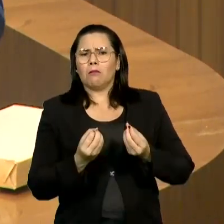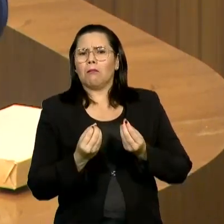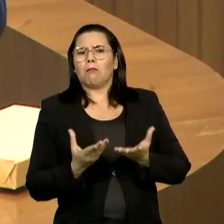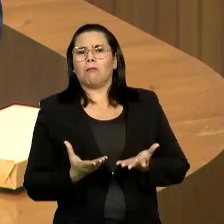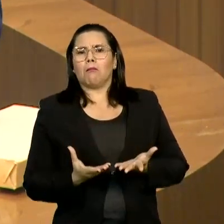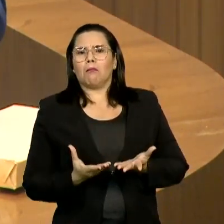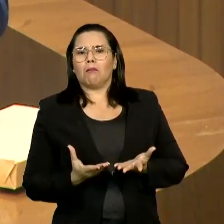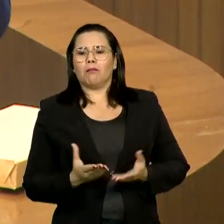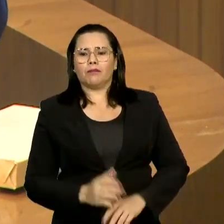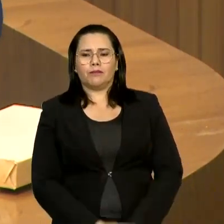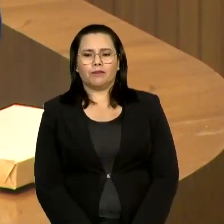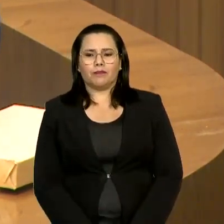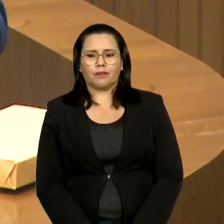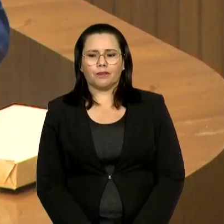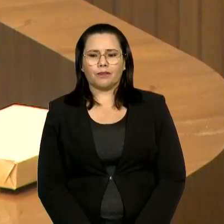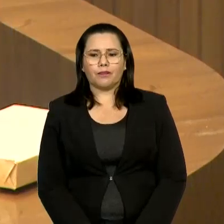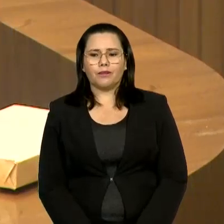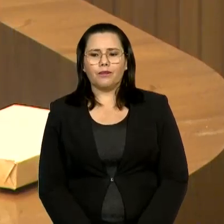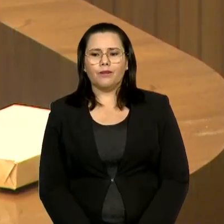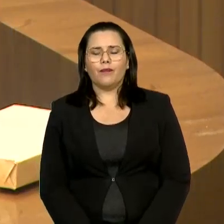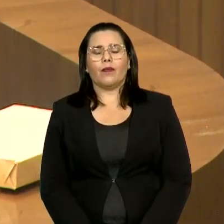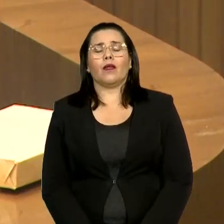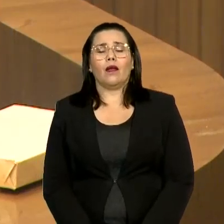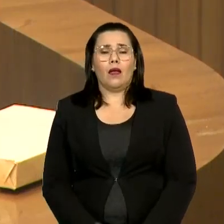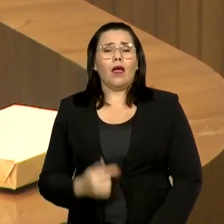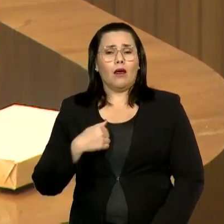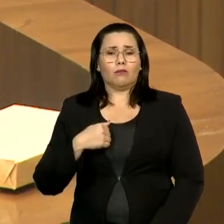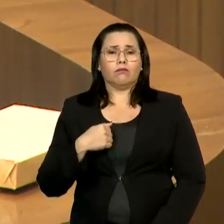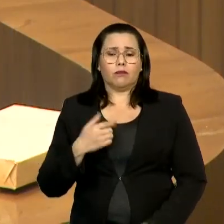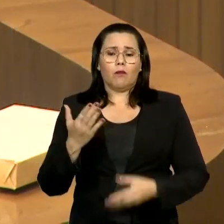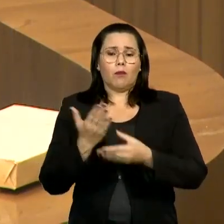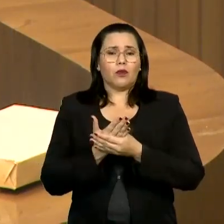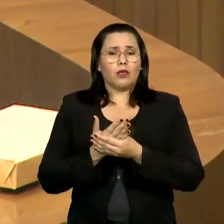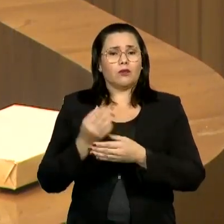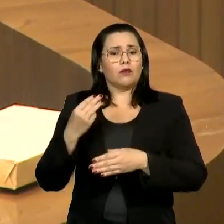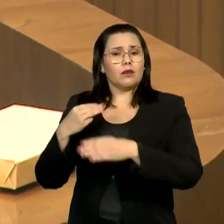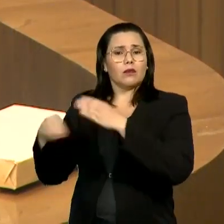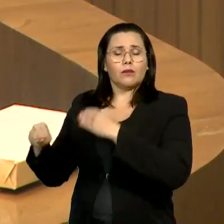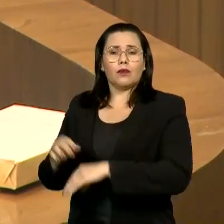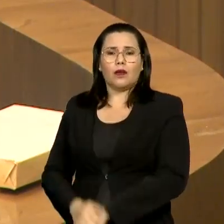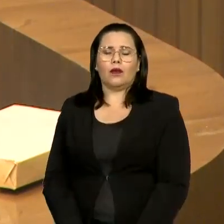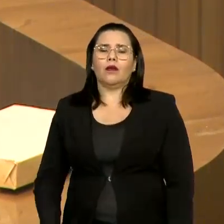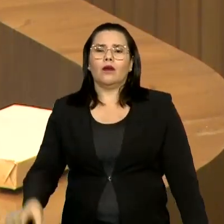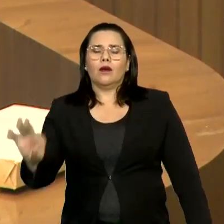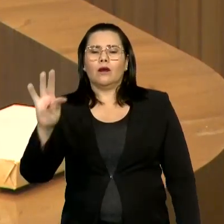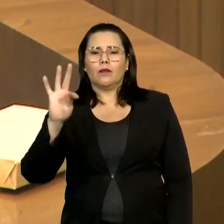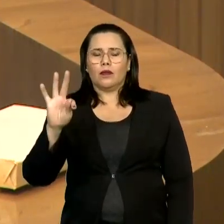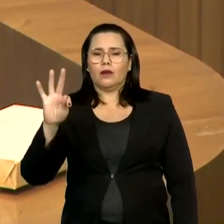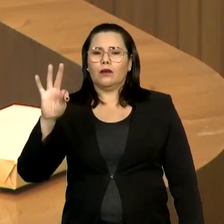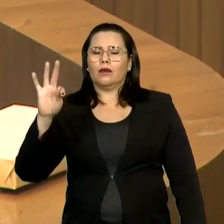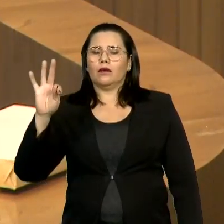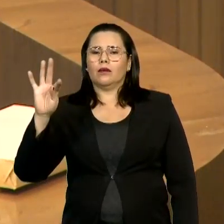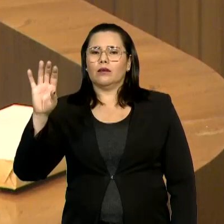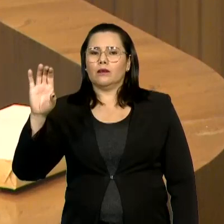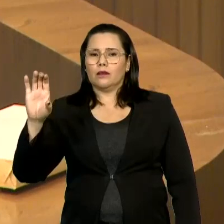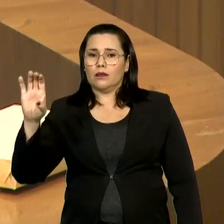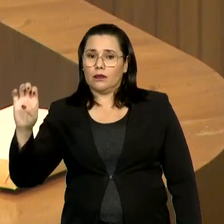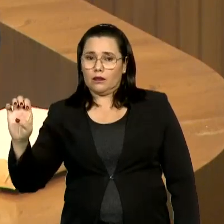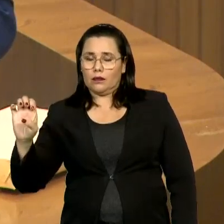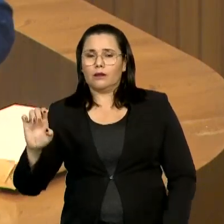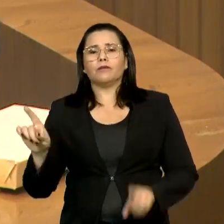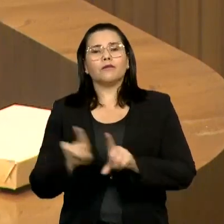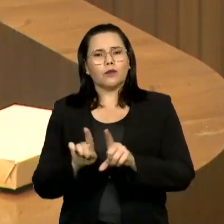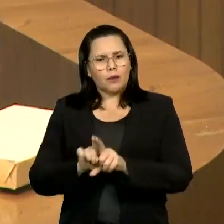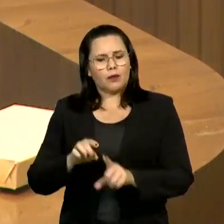Nós levamos ao conhecimento do Tribunal de Contas do Estado, do Ministério Público. Na época, o